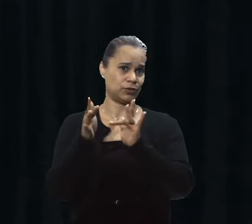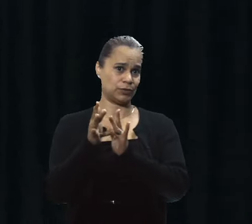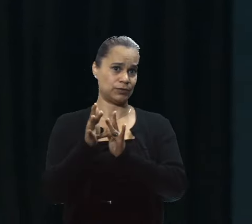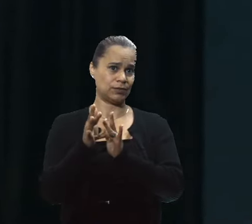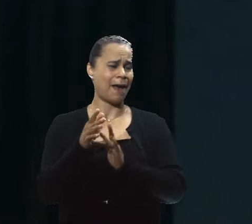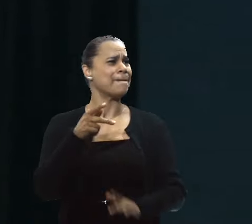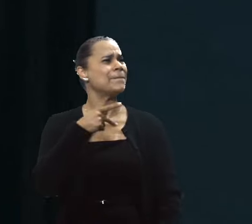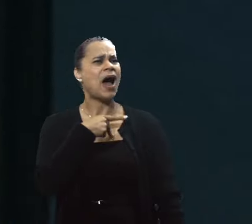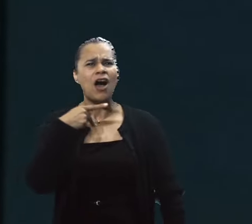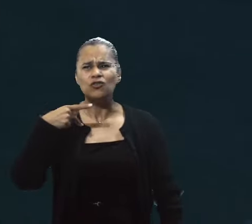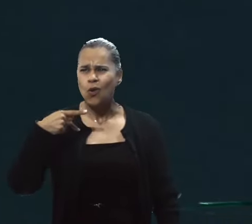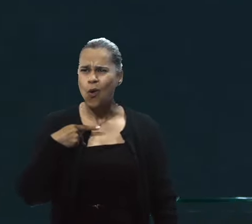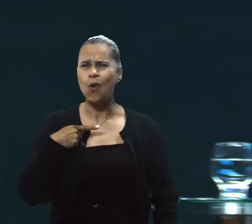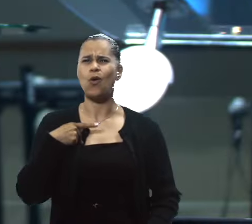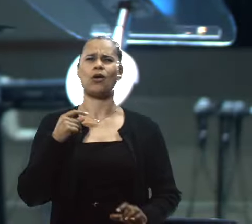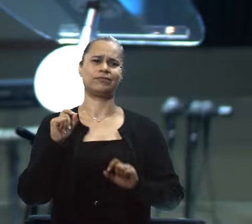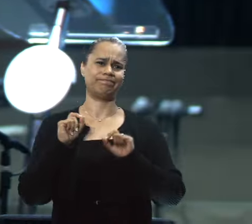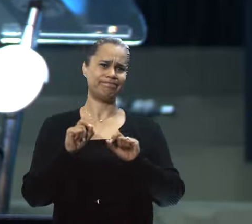Pastor,